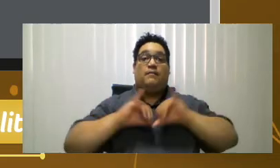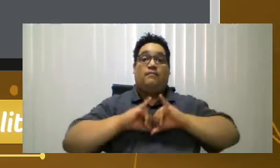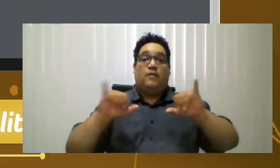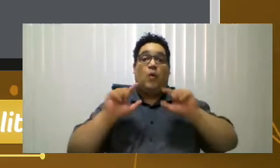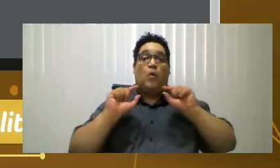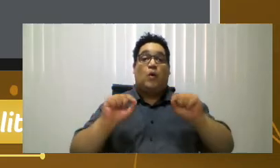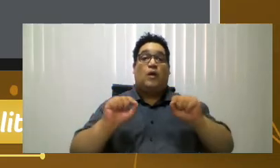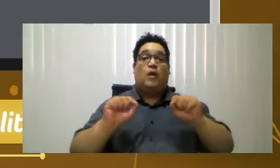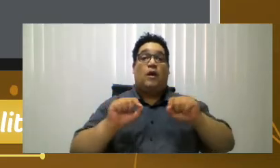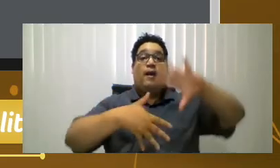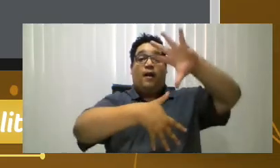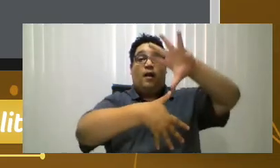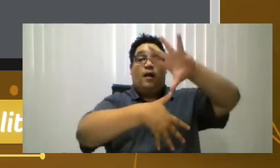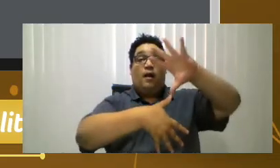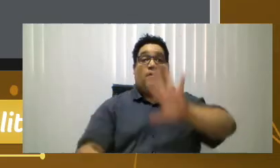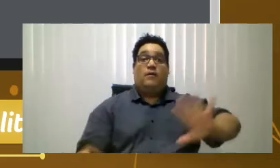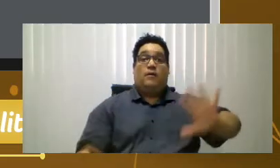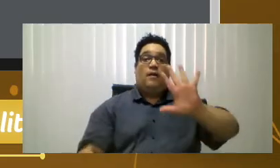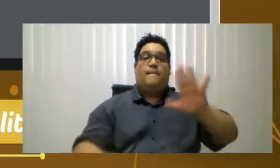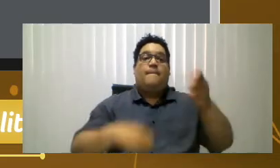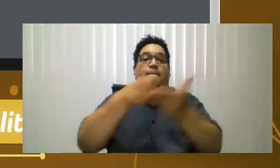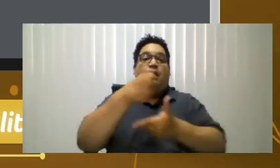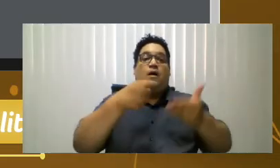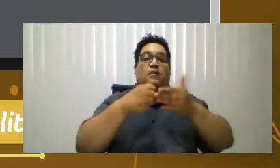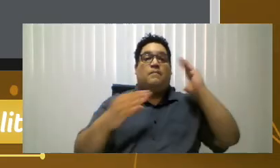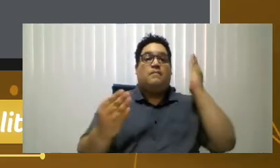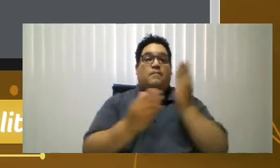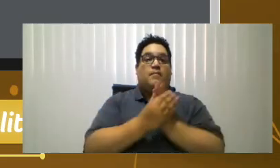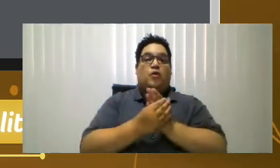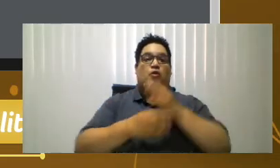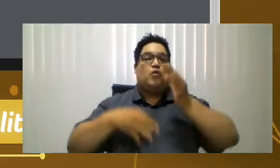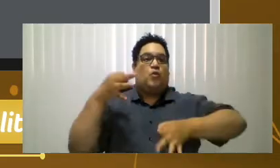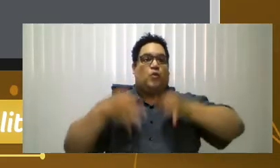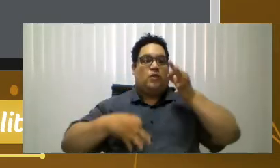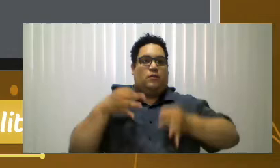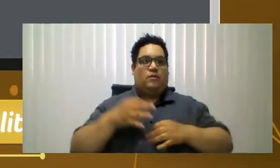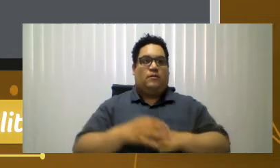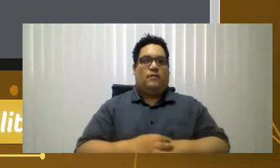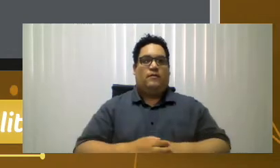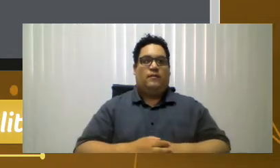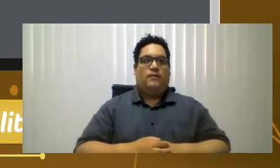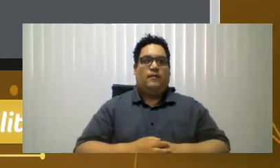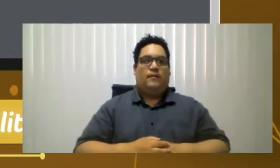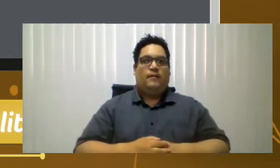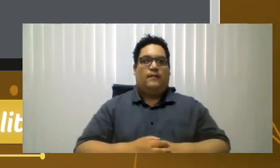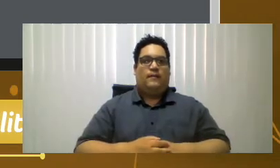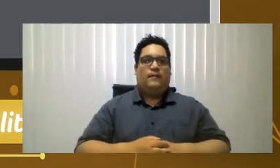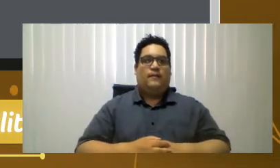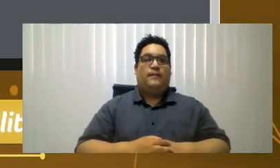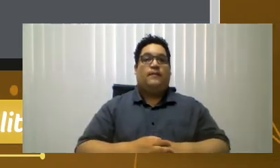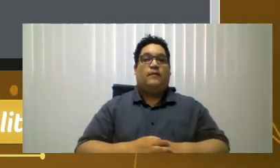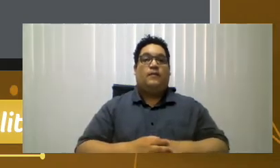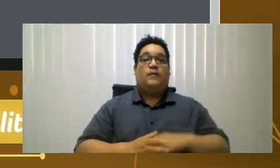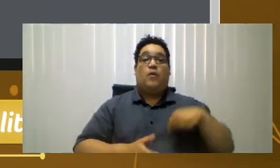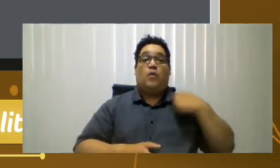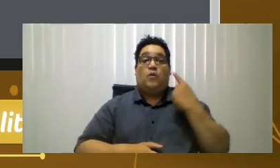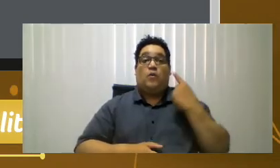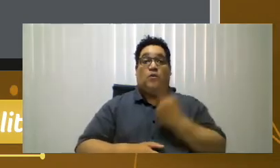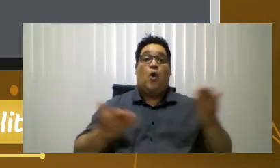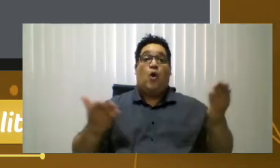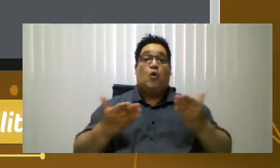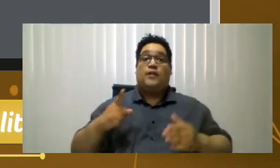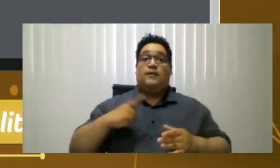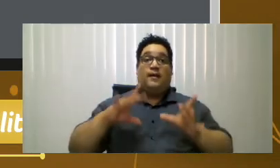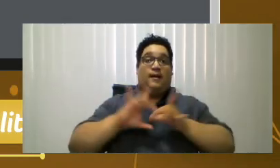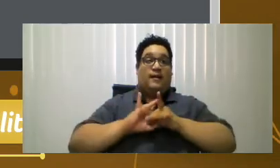um documento básico para a propositura da ação judicial. E essa forma que nós temos hoje disponível para